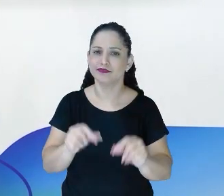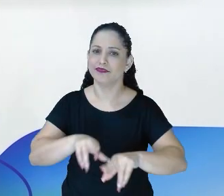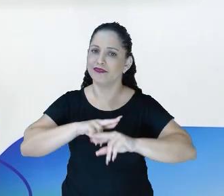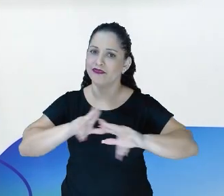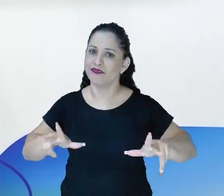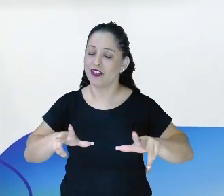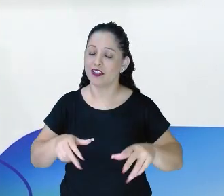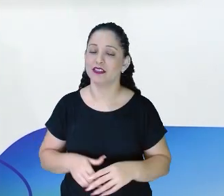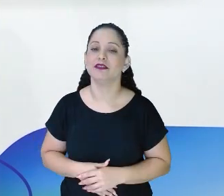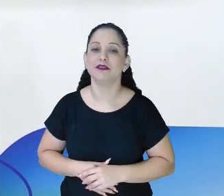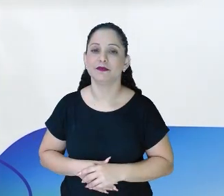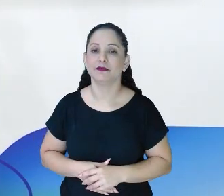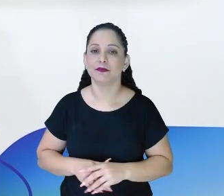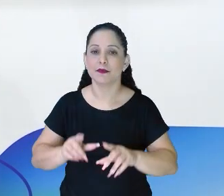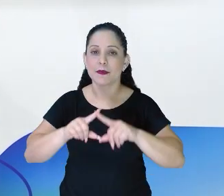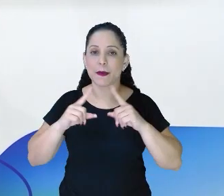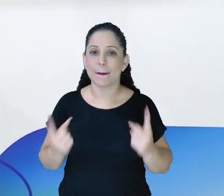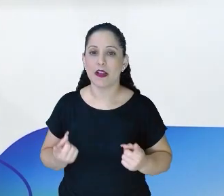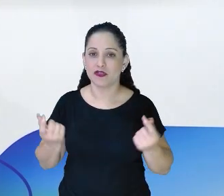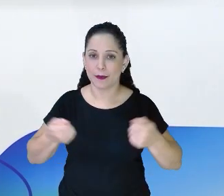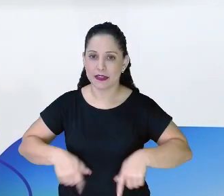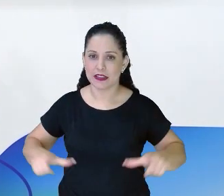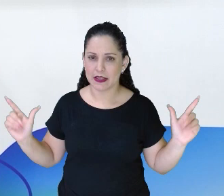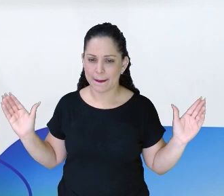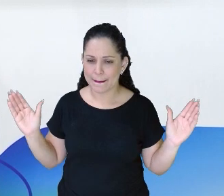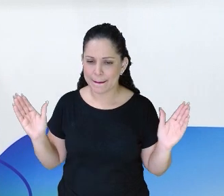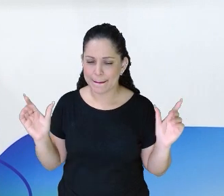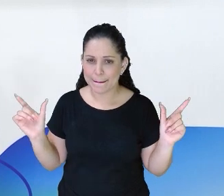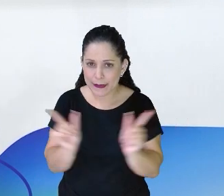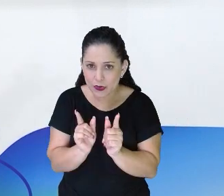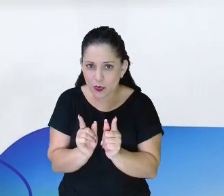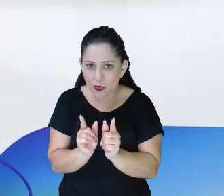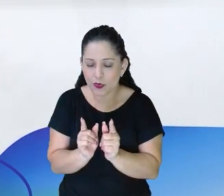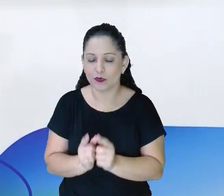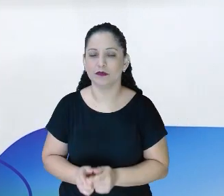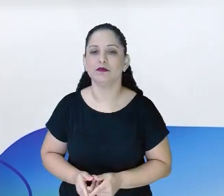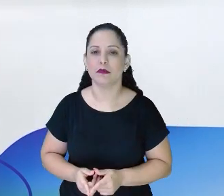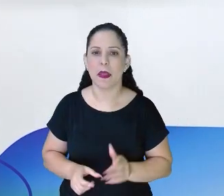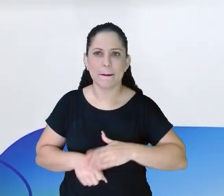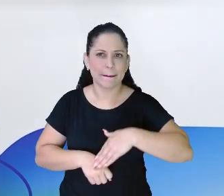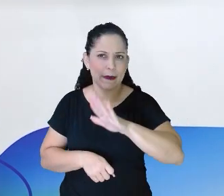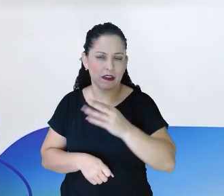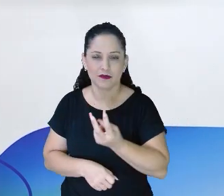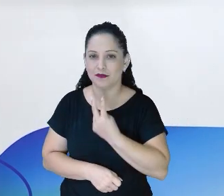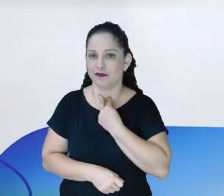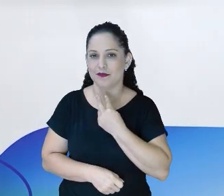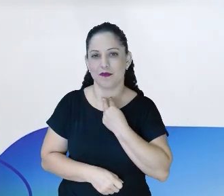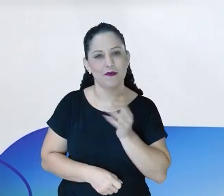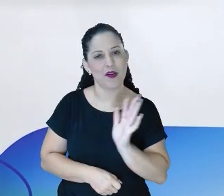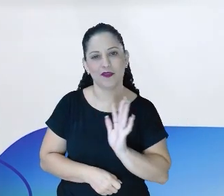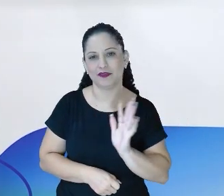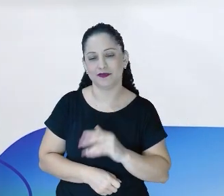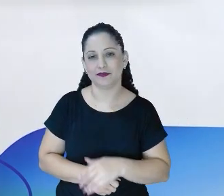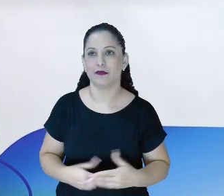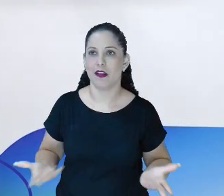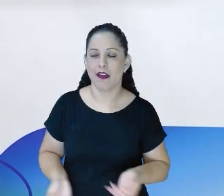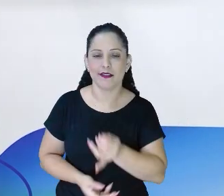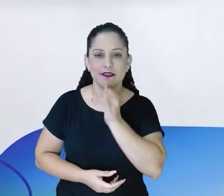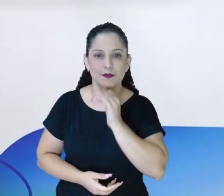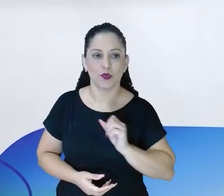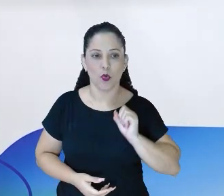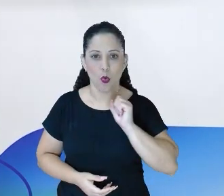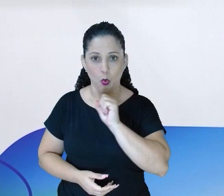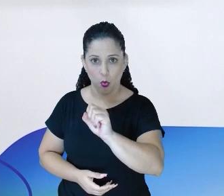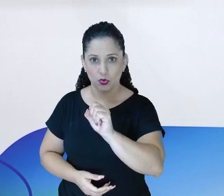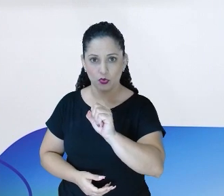seja igual, mas tem que ser menor. Não pode ser maior, não tem lógica. Imagina, 8 vezes 5 é 40.